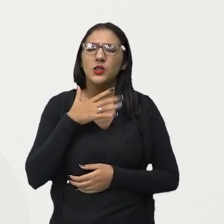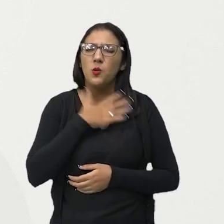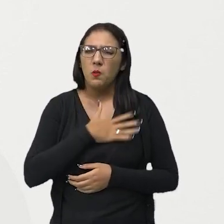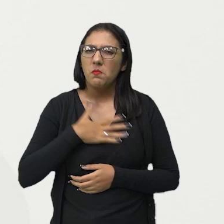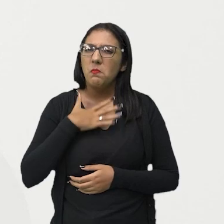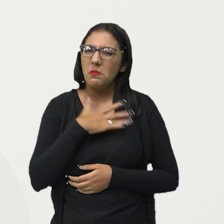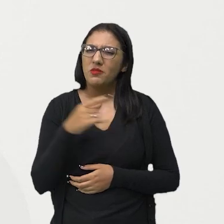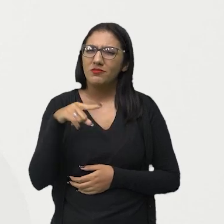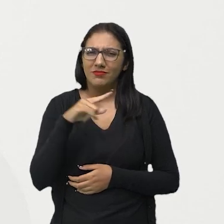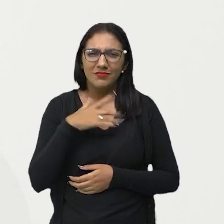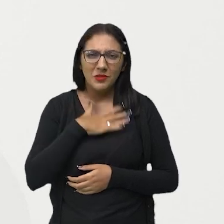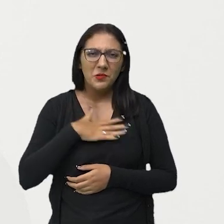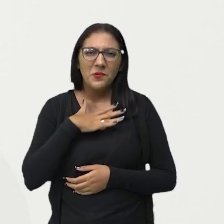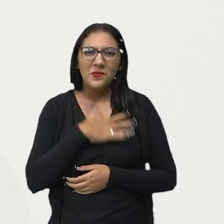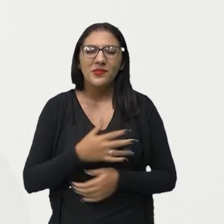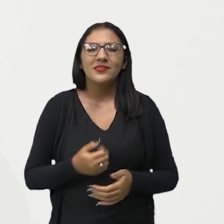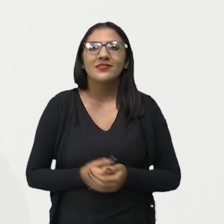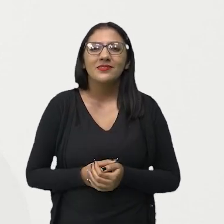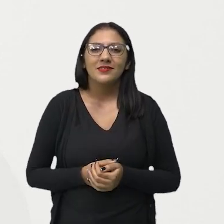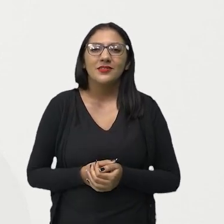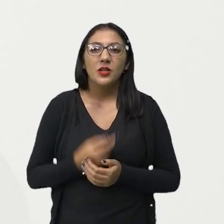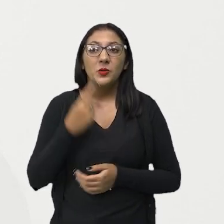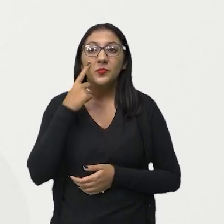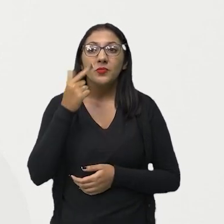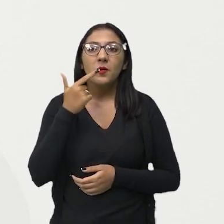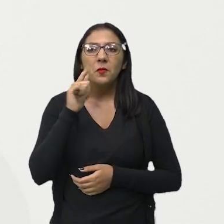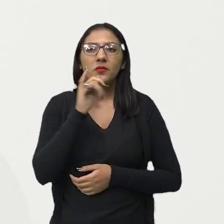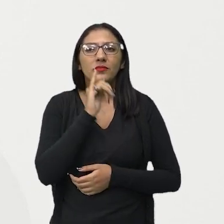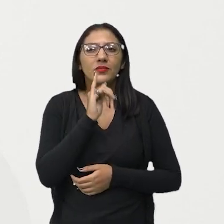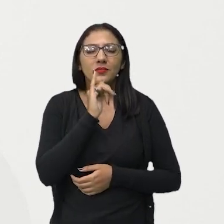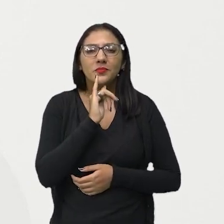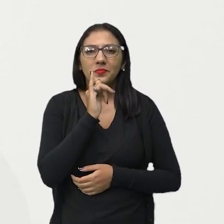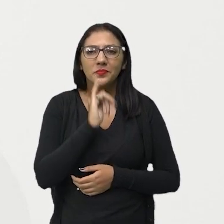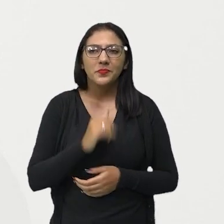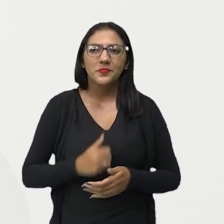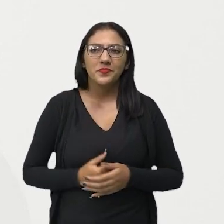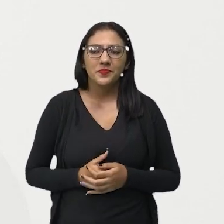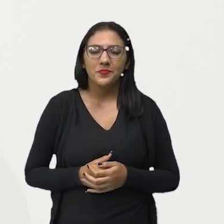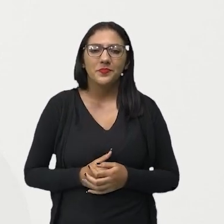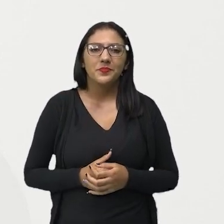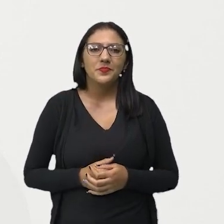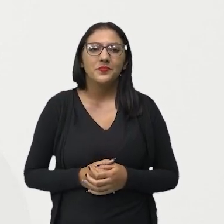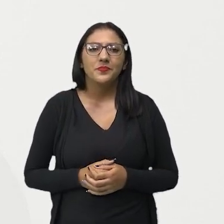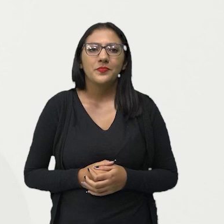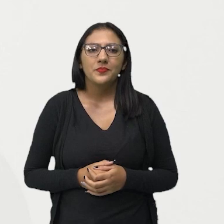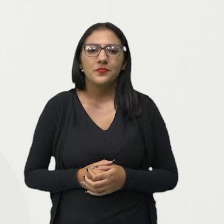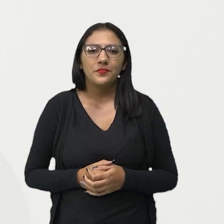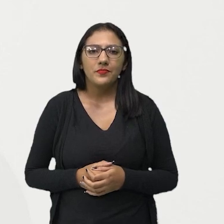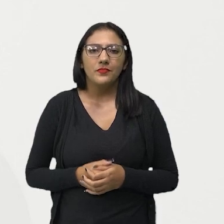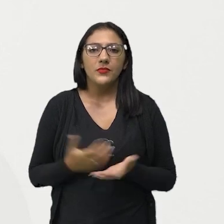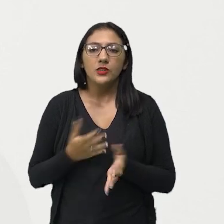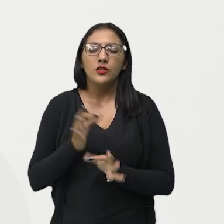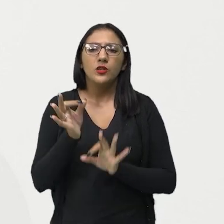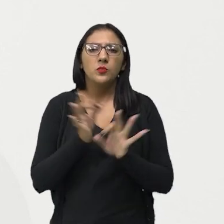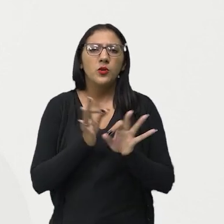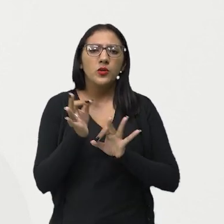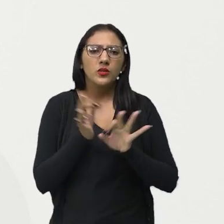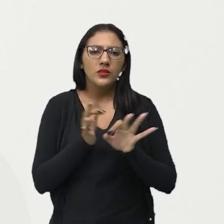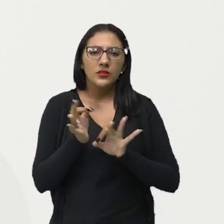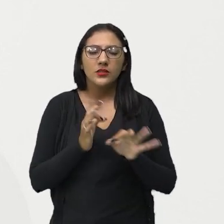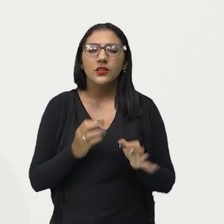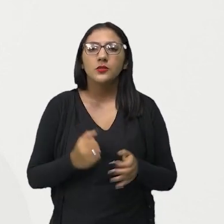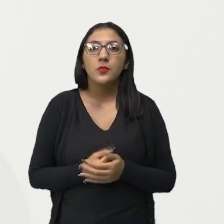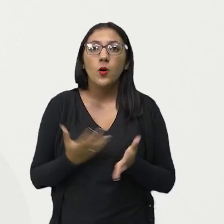vocês? Vamos para mais um exemplo? Acompanhem comigo então. Vamos realizar então agora as